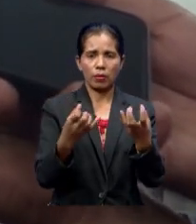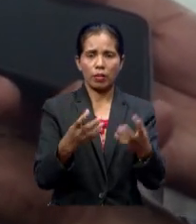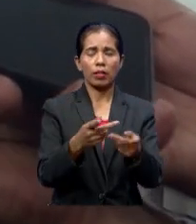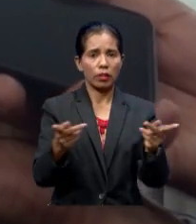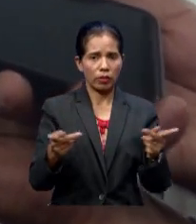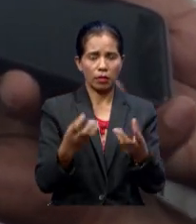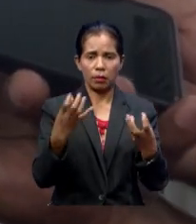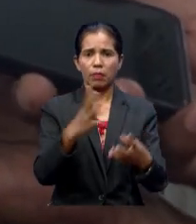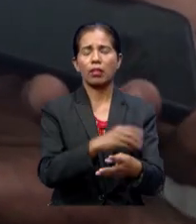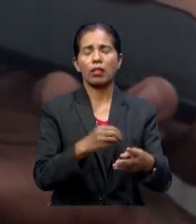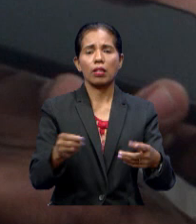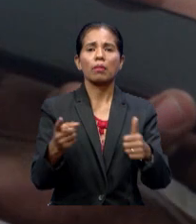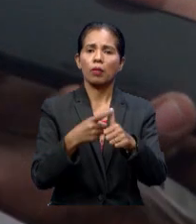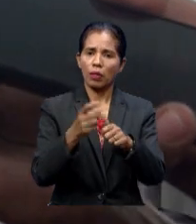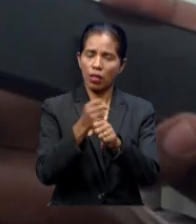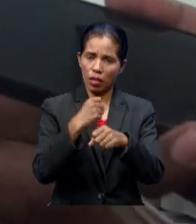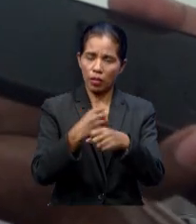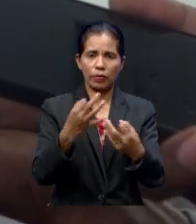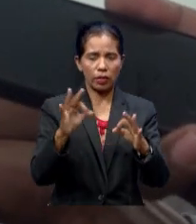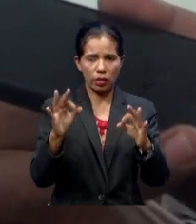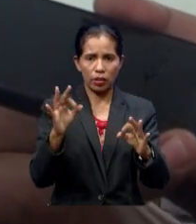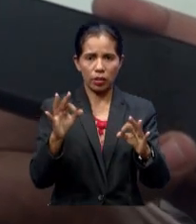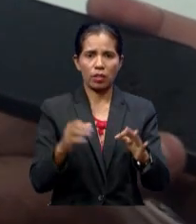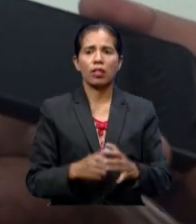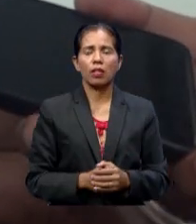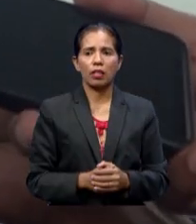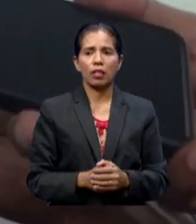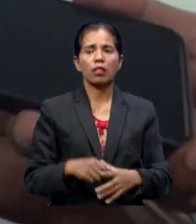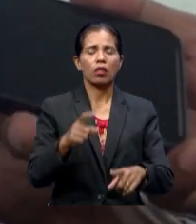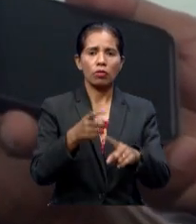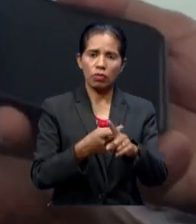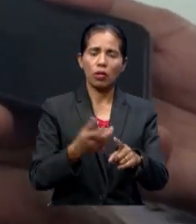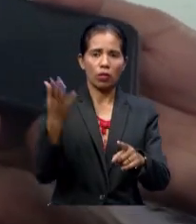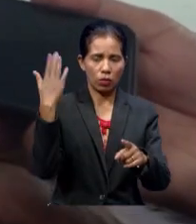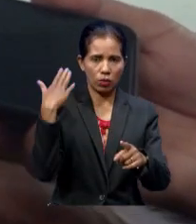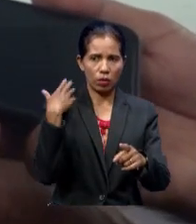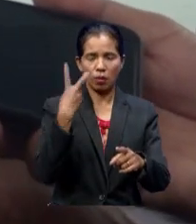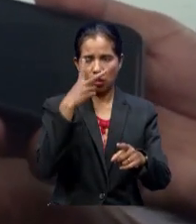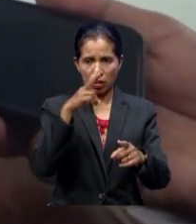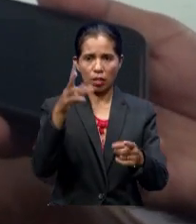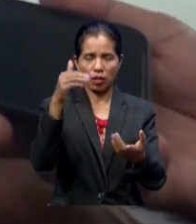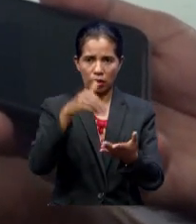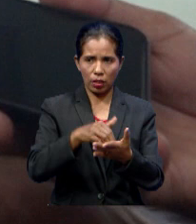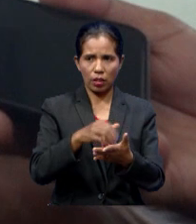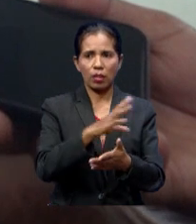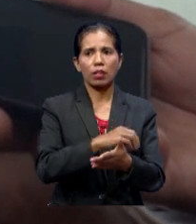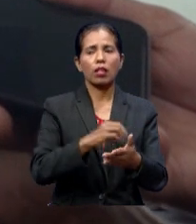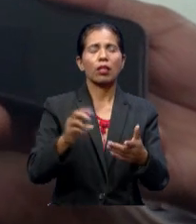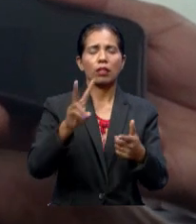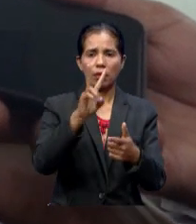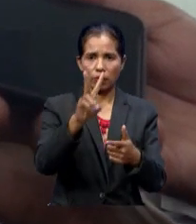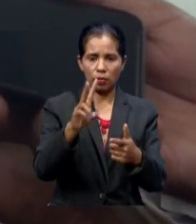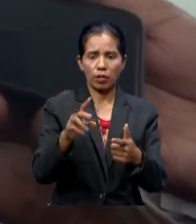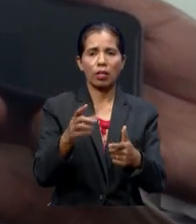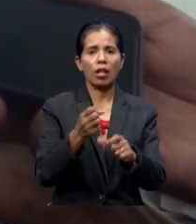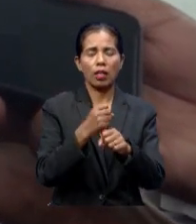de primeiro halotena e hatina e fulan hireliuba ne falo aba cluster de segundo nia